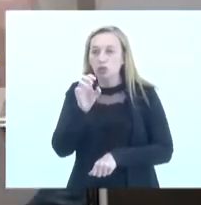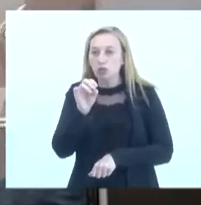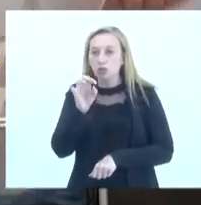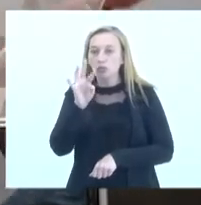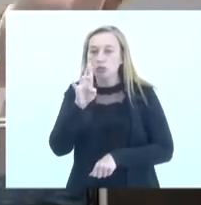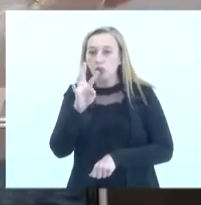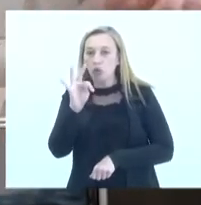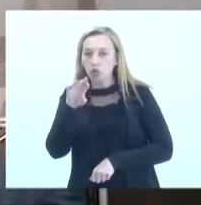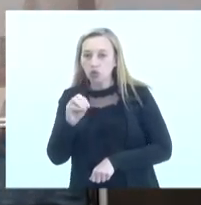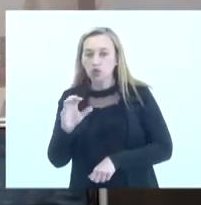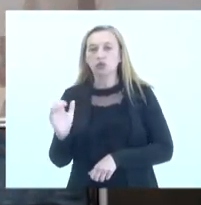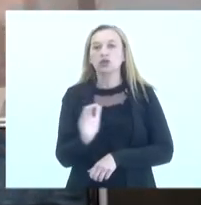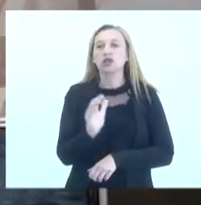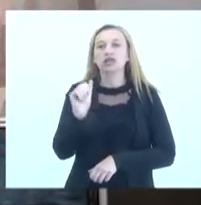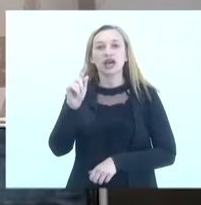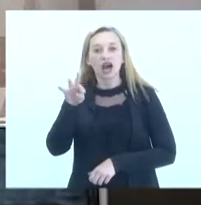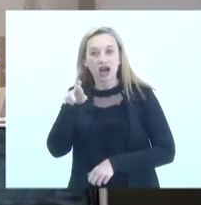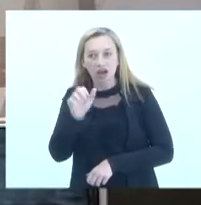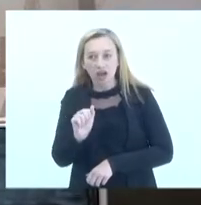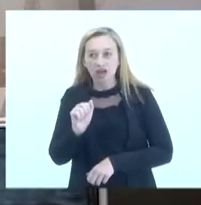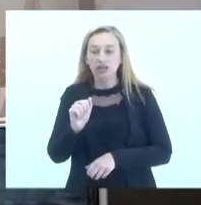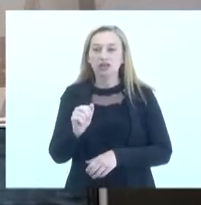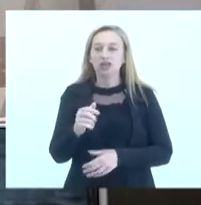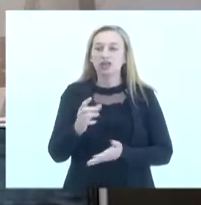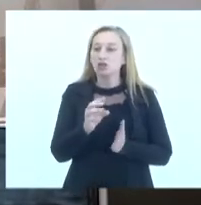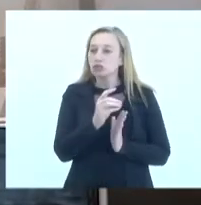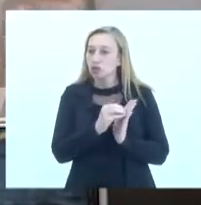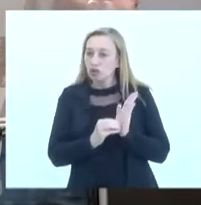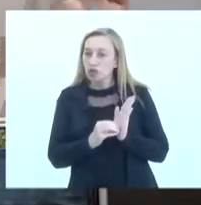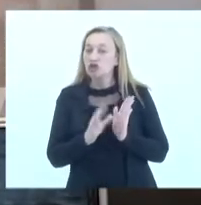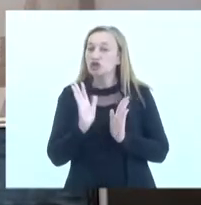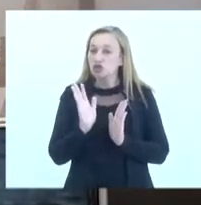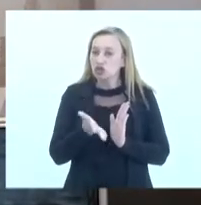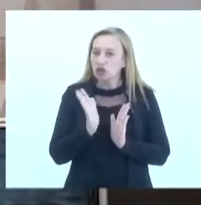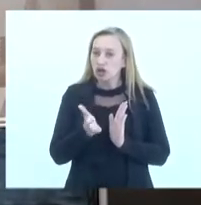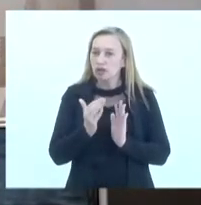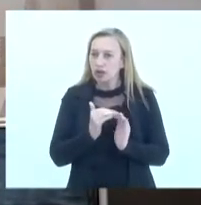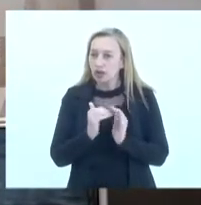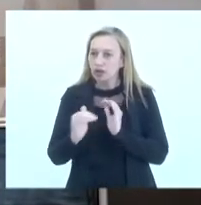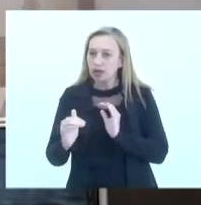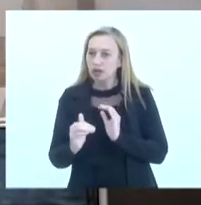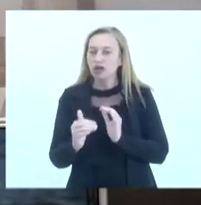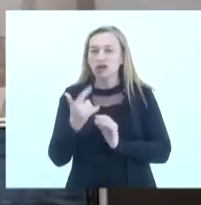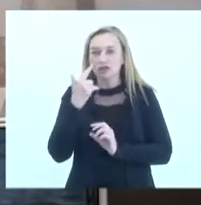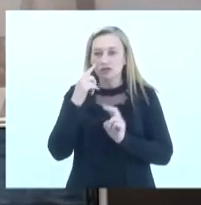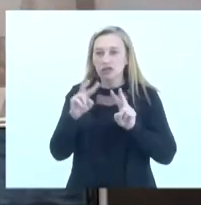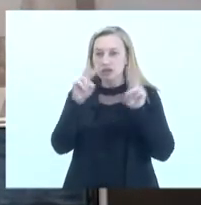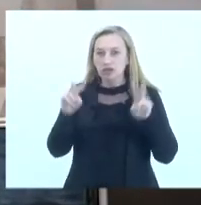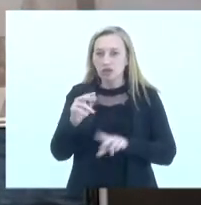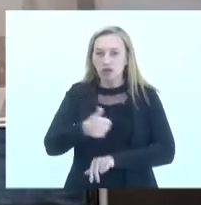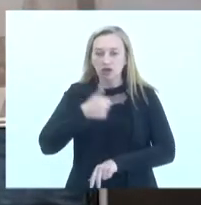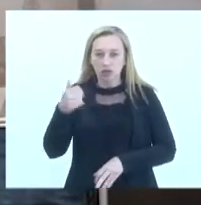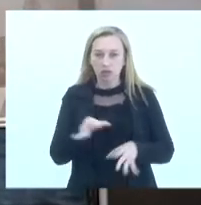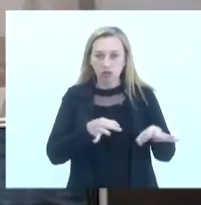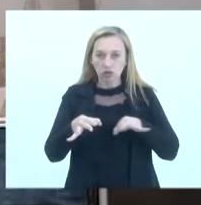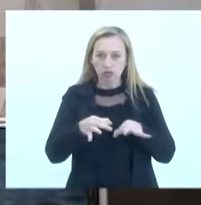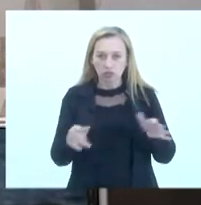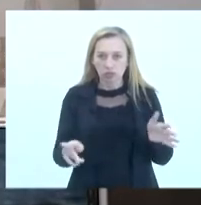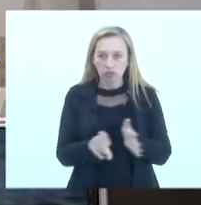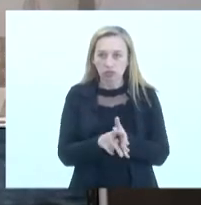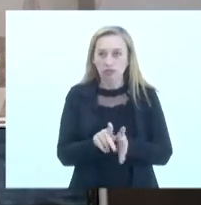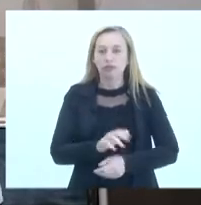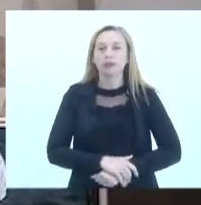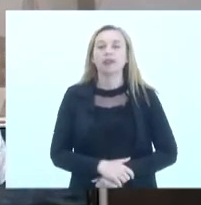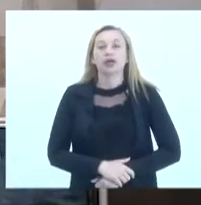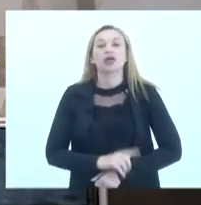está deixando com você um ofício para a gente estar olhando a viabilidade desse projeto, tá?